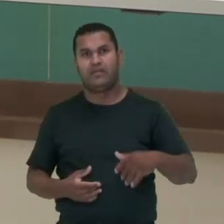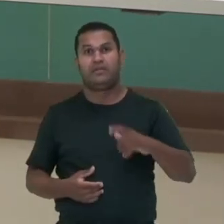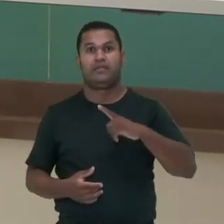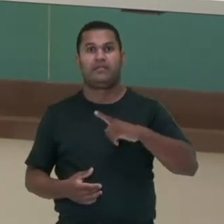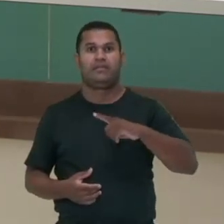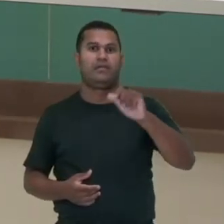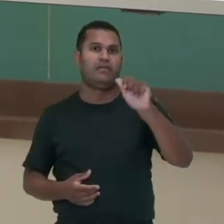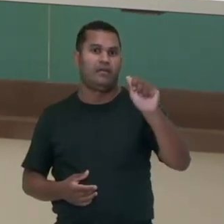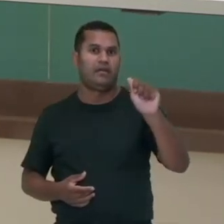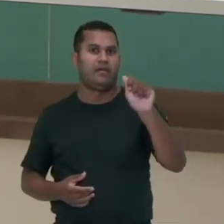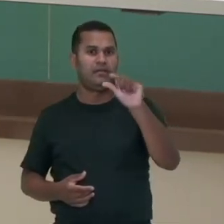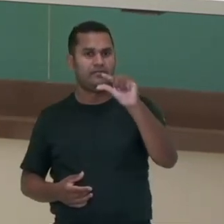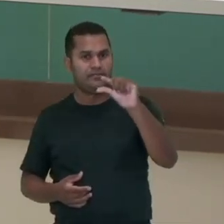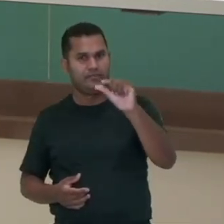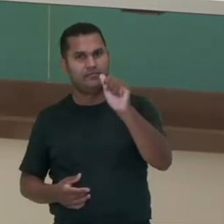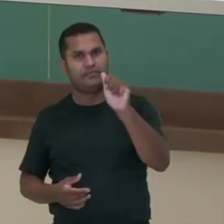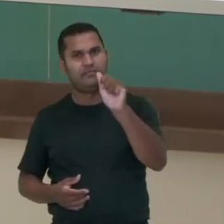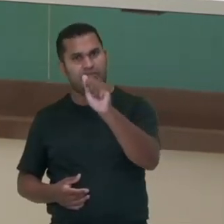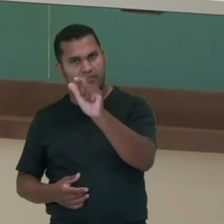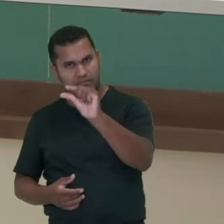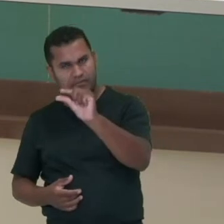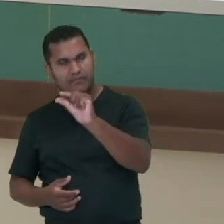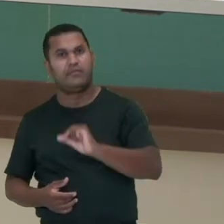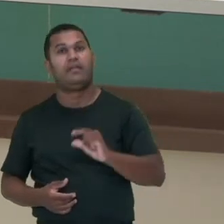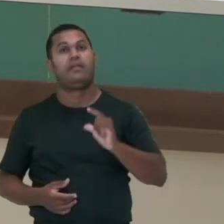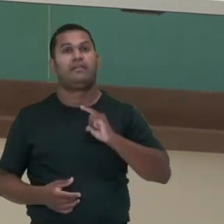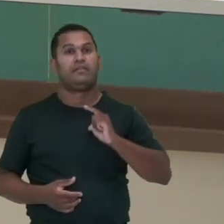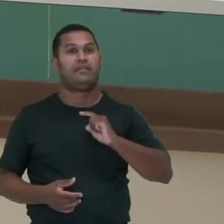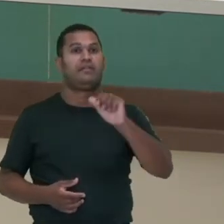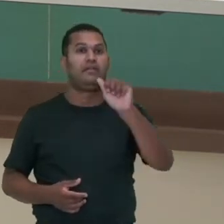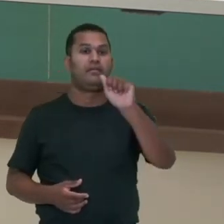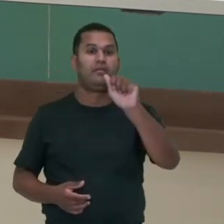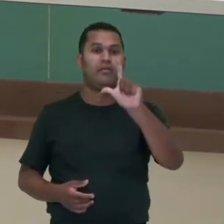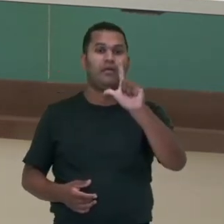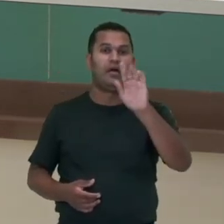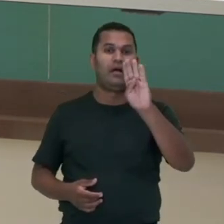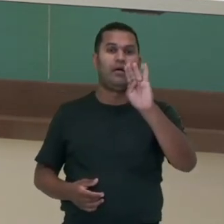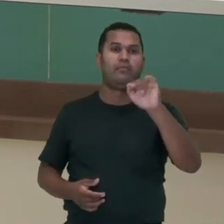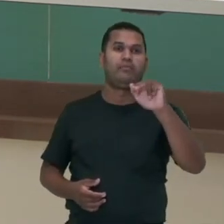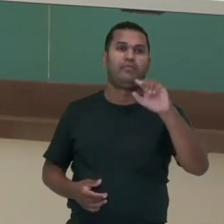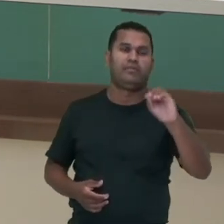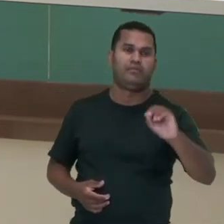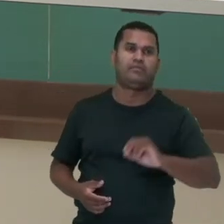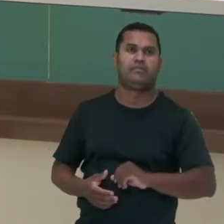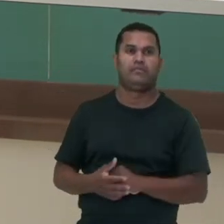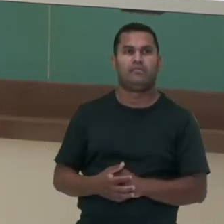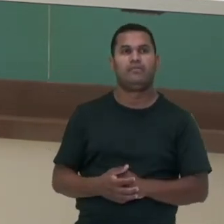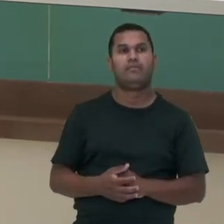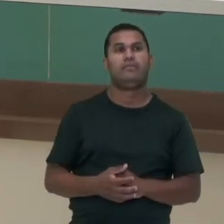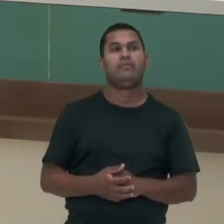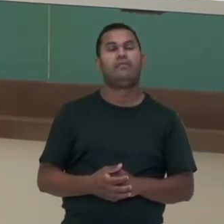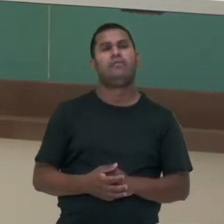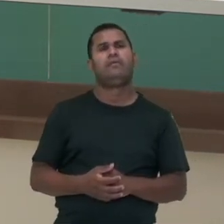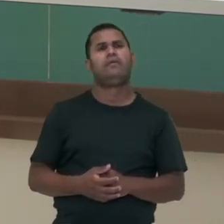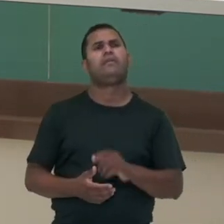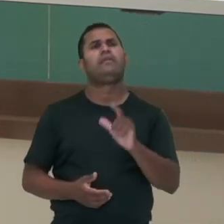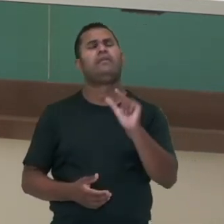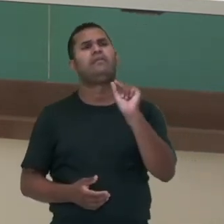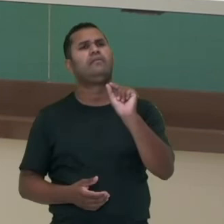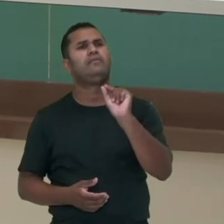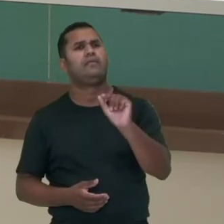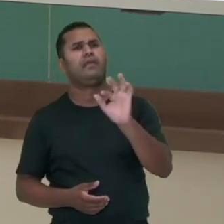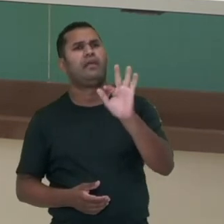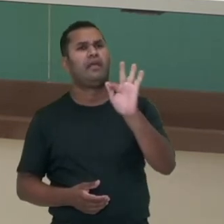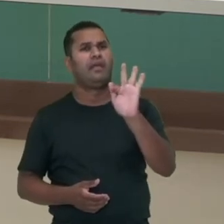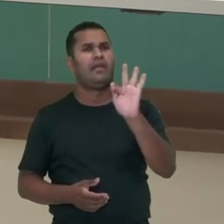não albinismo tinha dois tipos, azão-azão ou azão-azinho, pelo menos um dominante. E fenótipo, o que